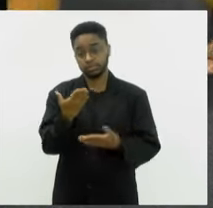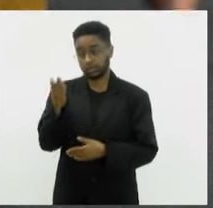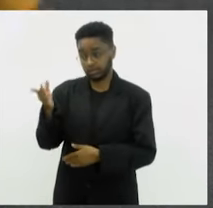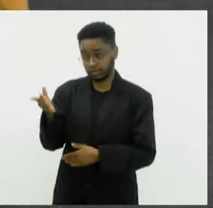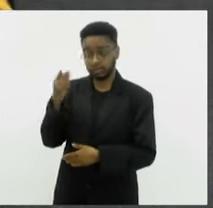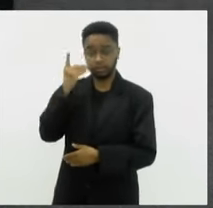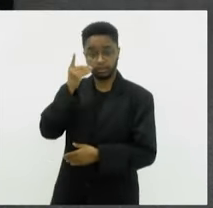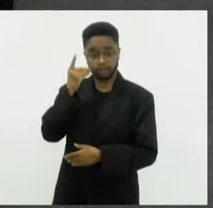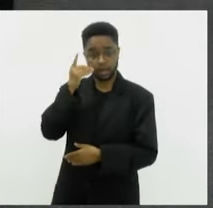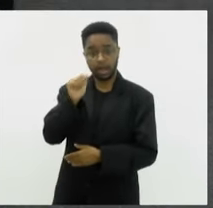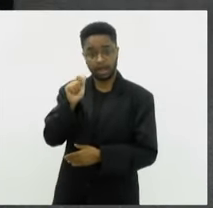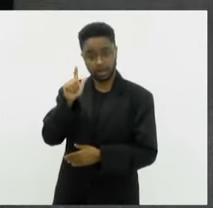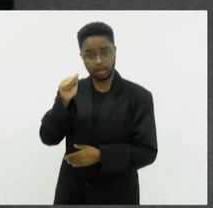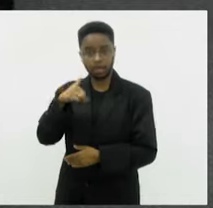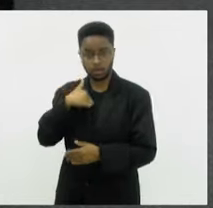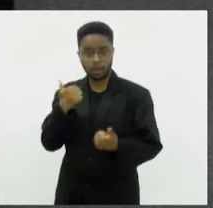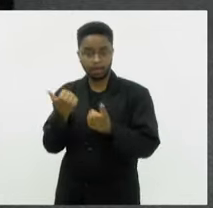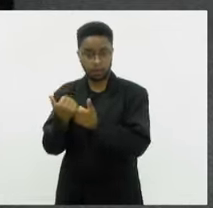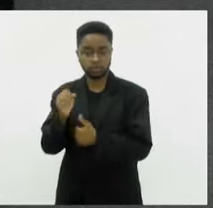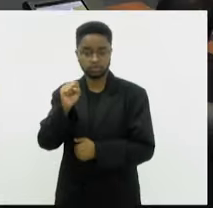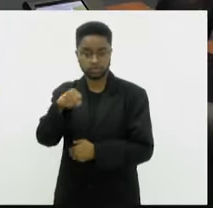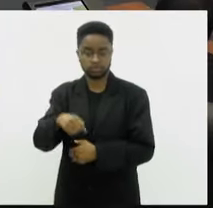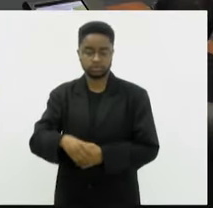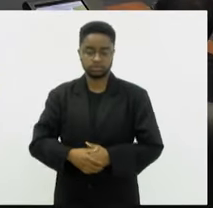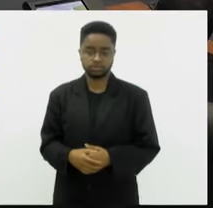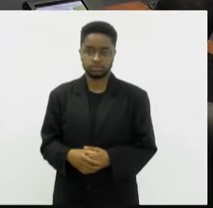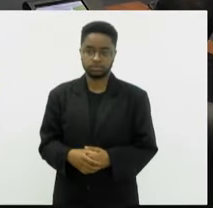Alan, conte comigo.